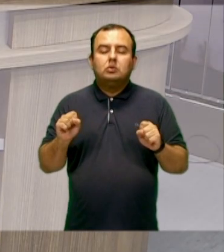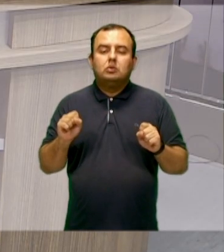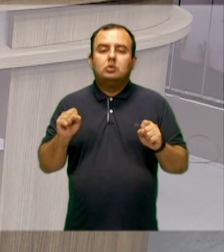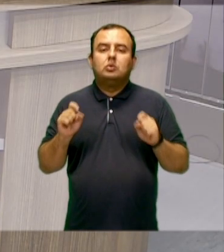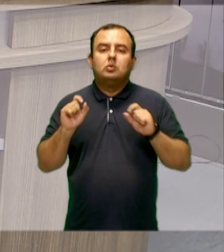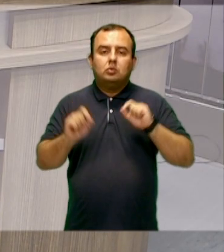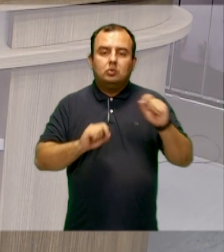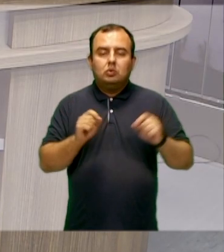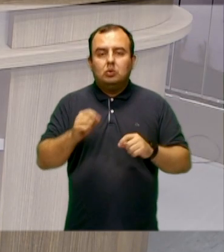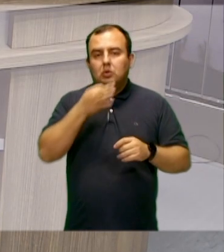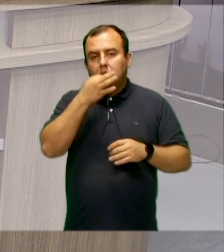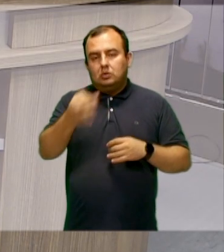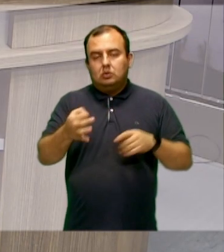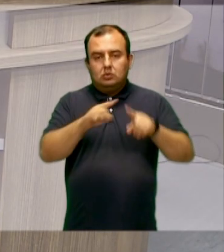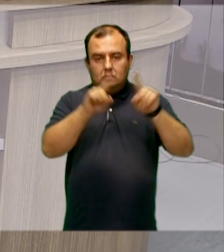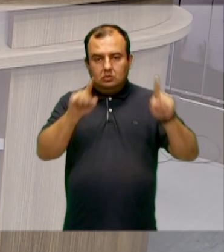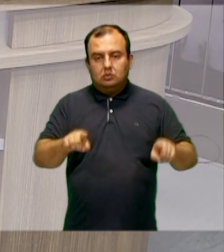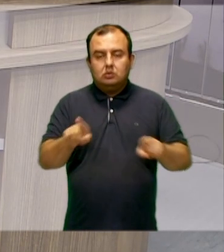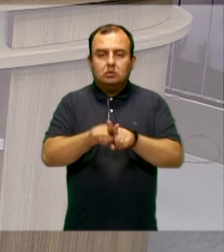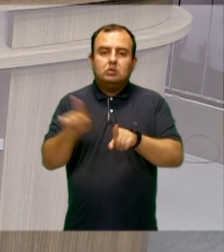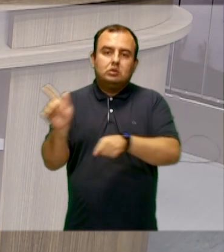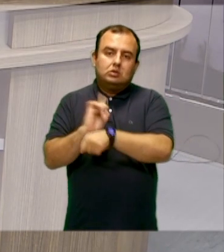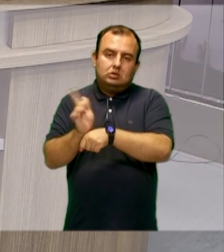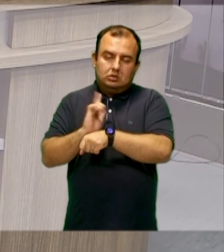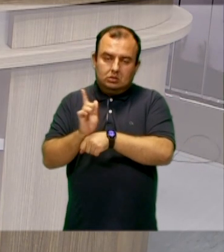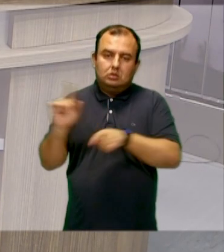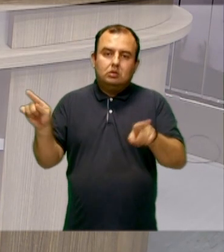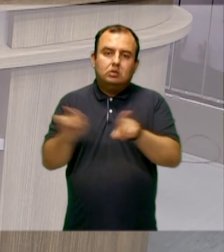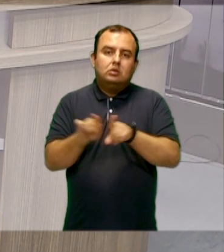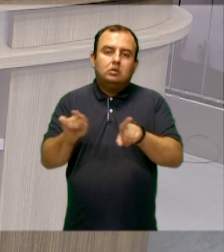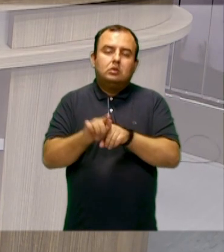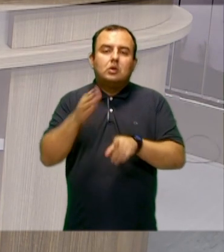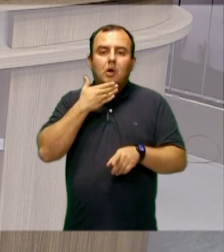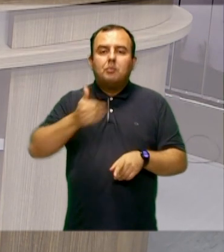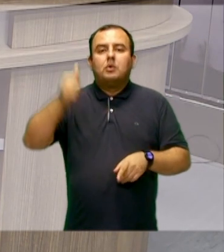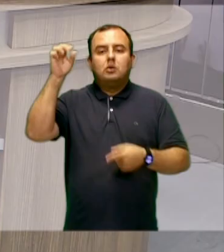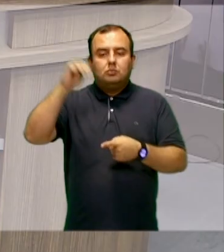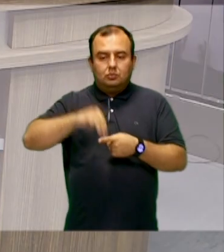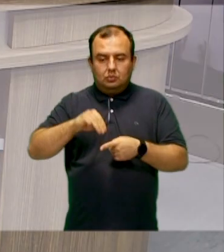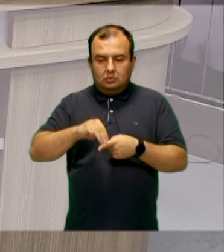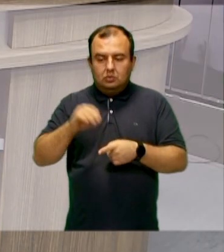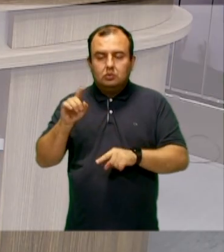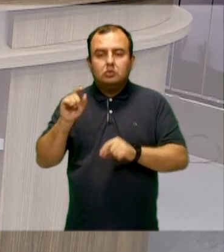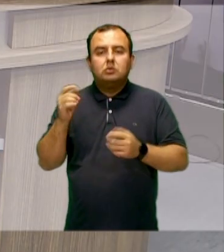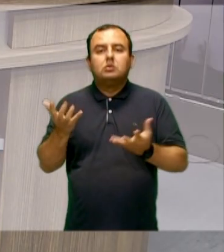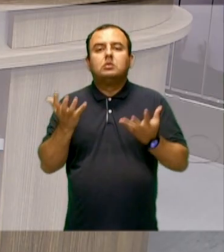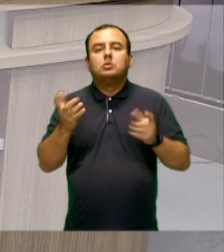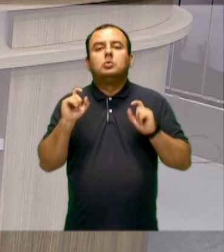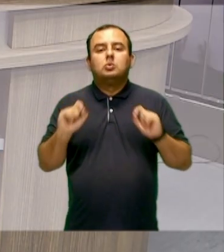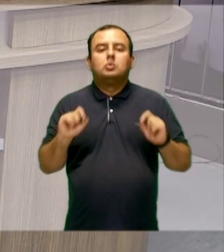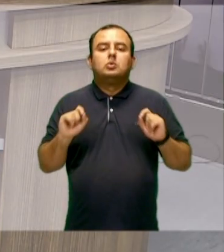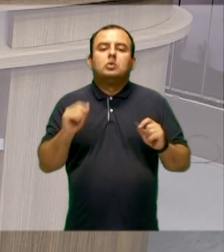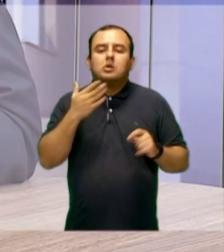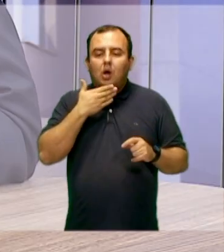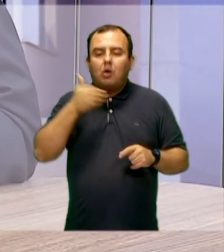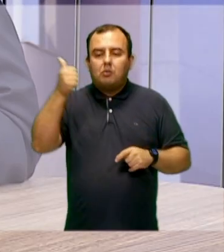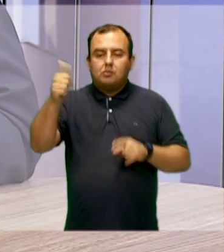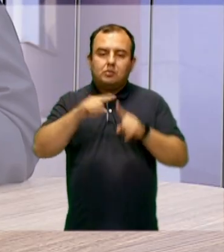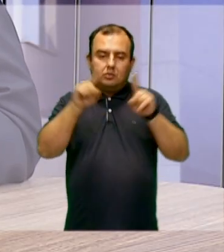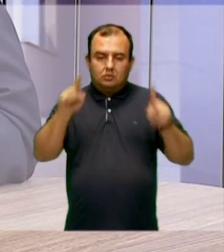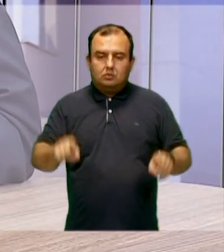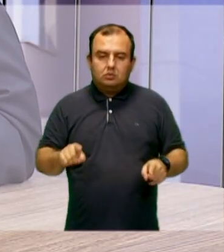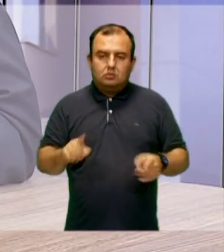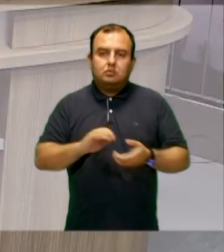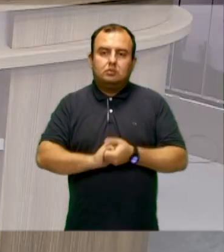a opinião dos servidores e que a gestão também coloque o que é melhor para o município. Né? O que a gente pretende com isso? Construir algo melhor para o servidor e melhor para